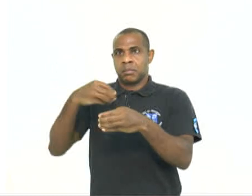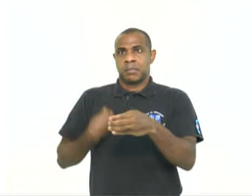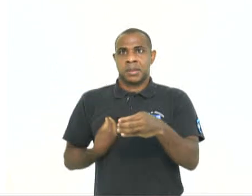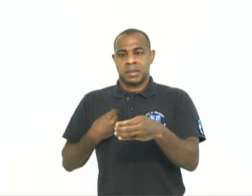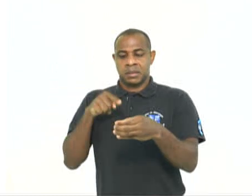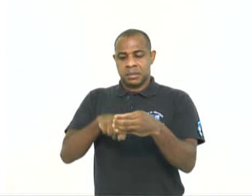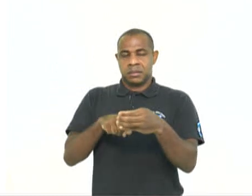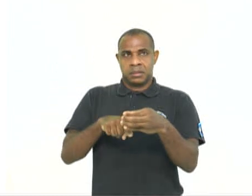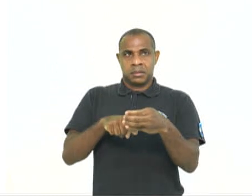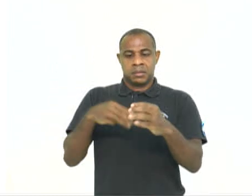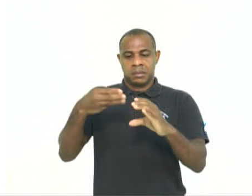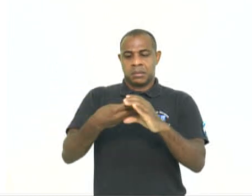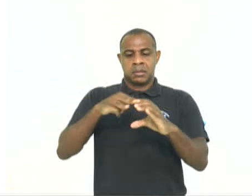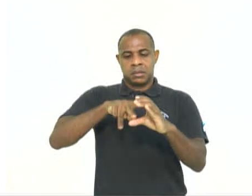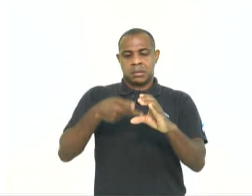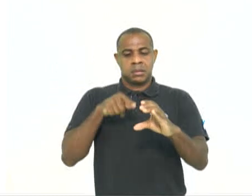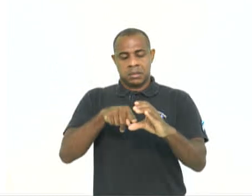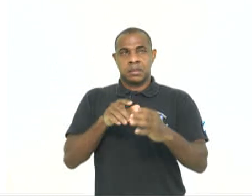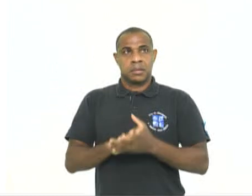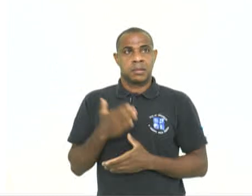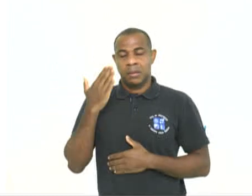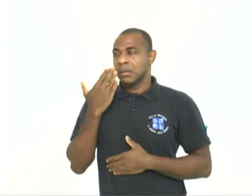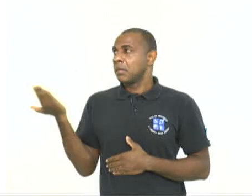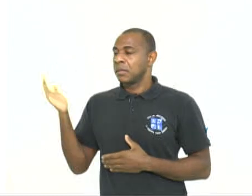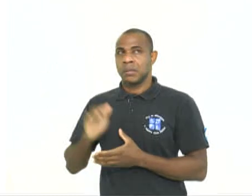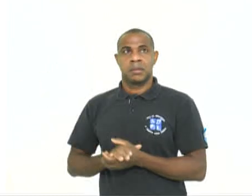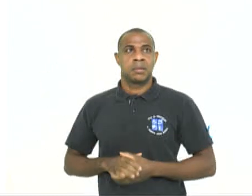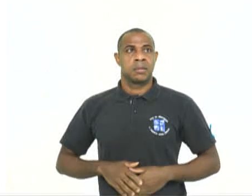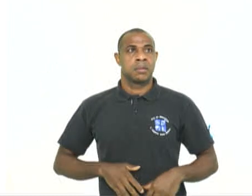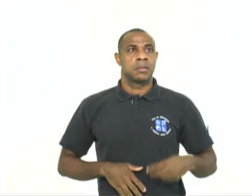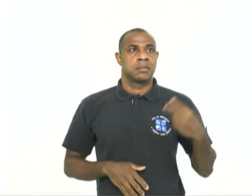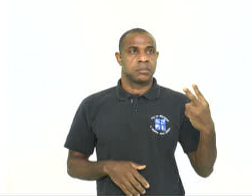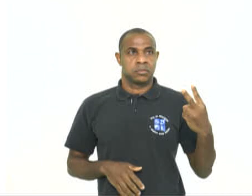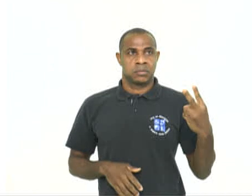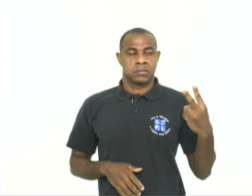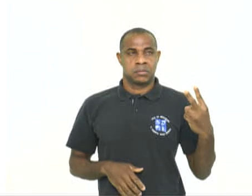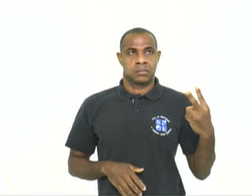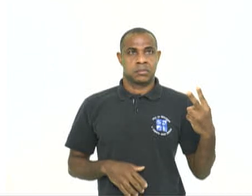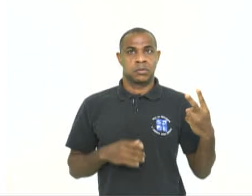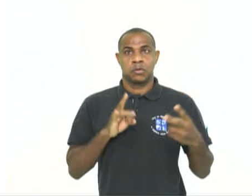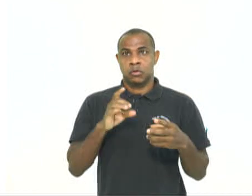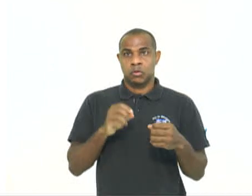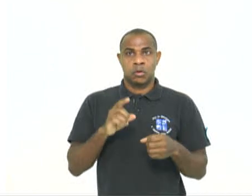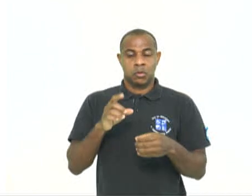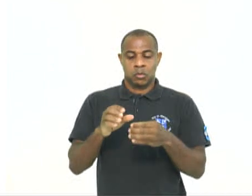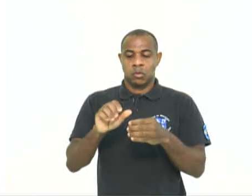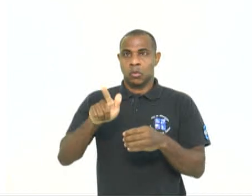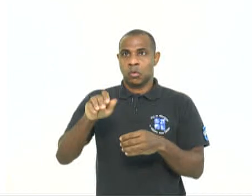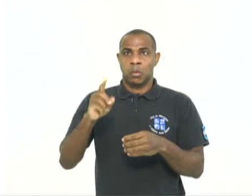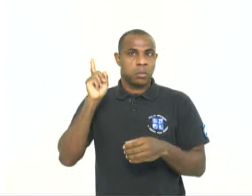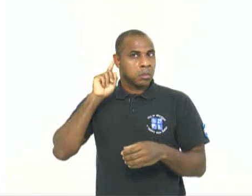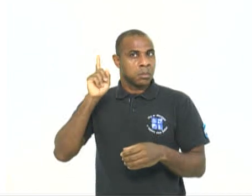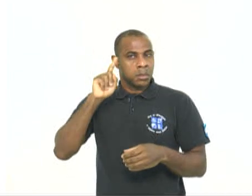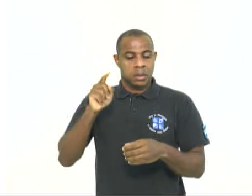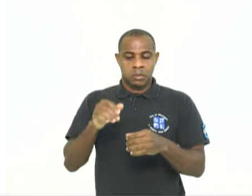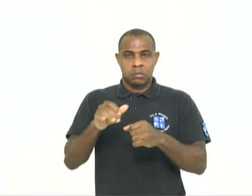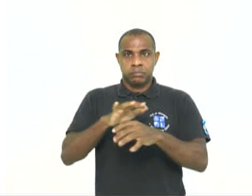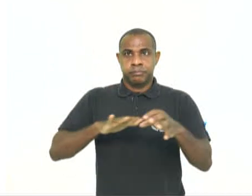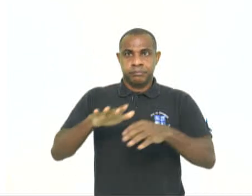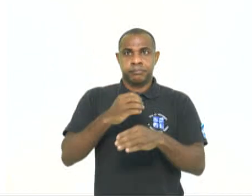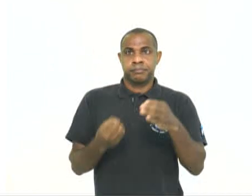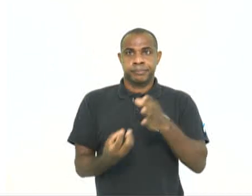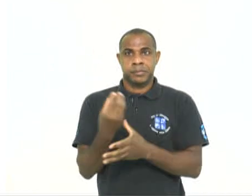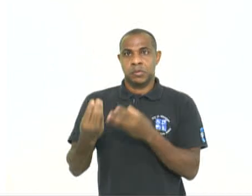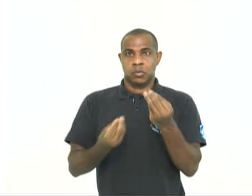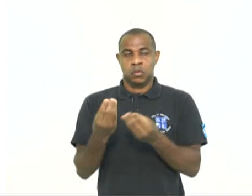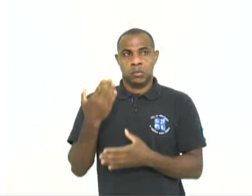óssea. 2. Somente os glóbulos brancos são células sanguíneas nucleadas. 3. A quantidade